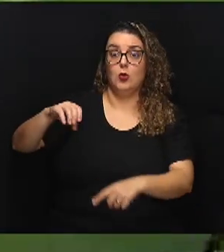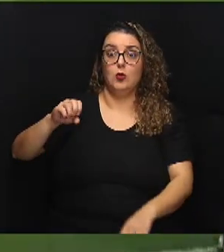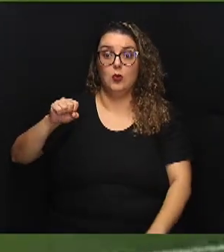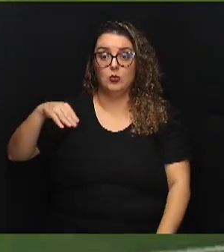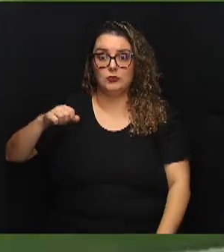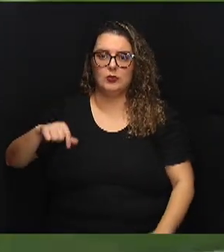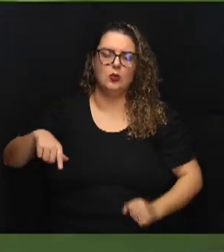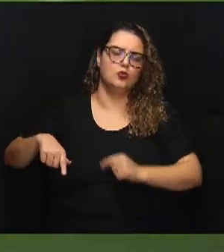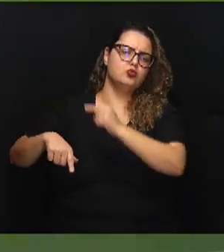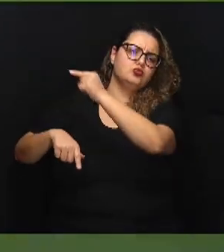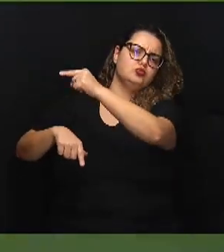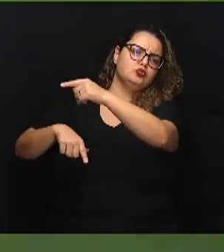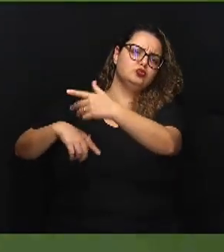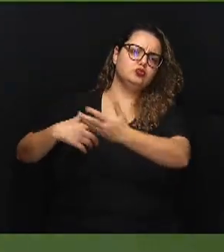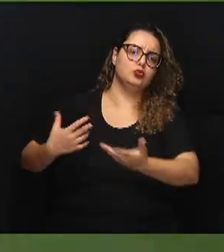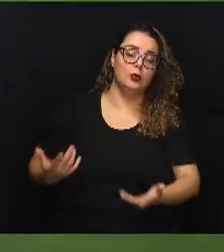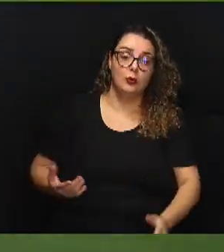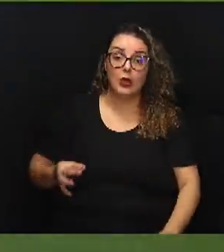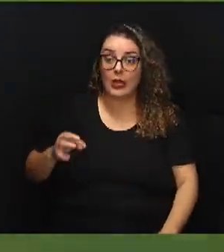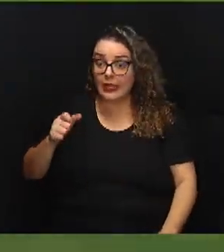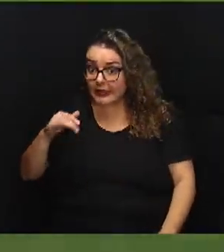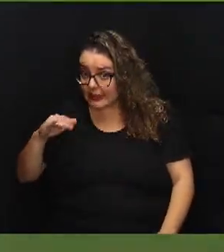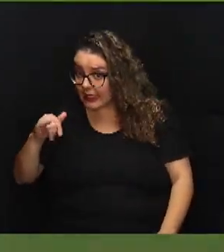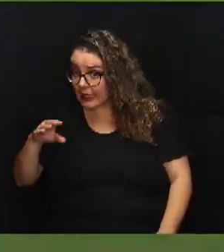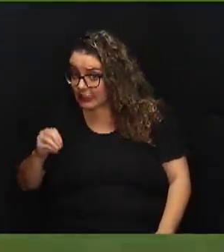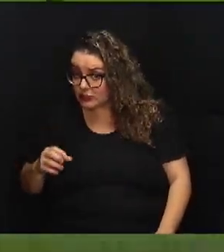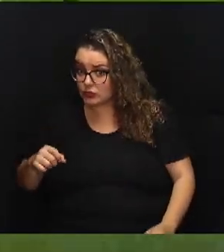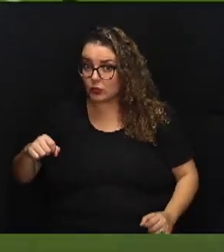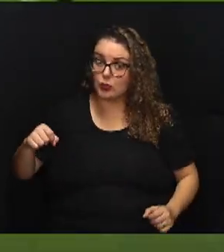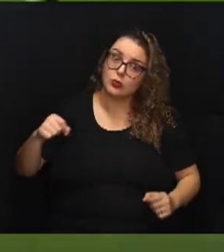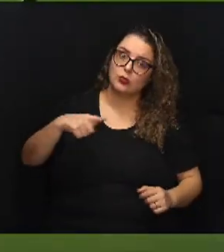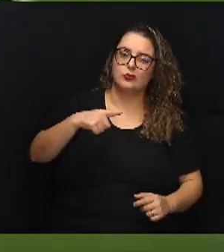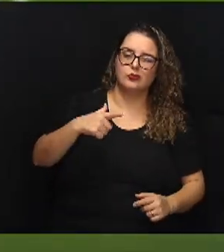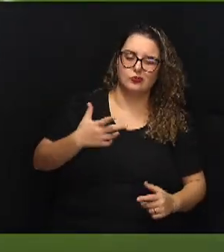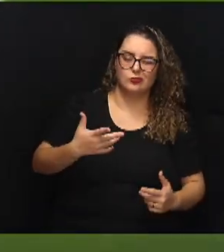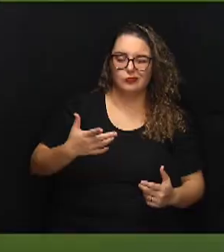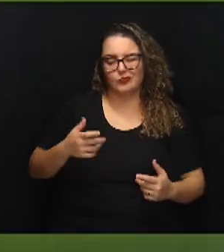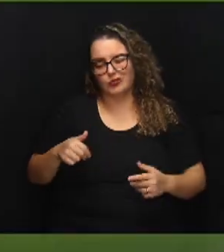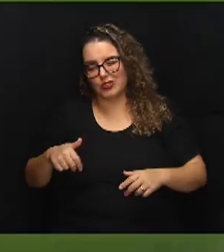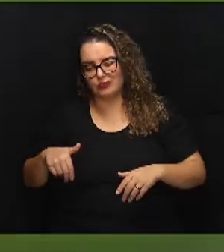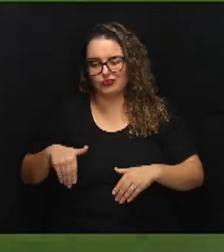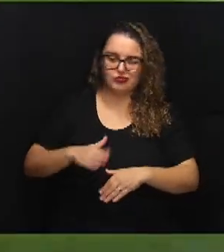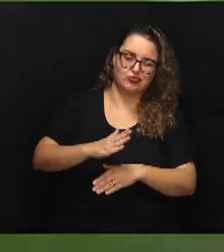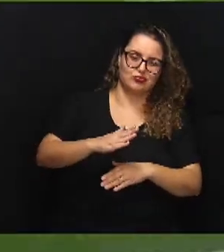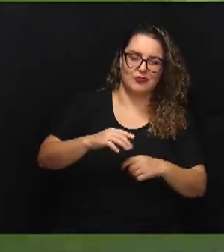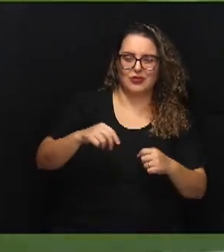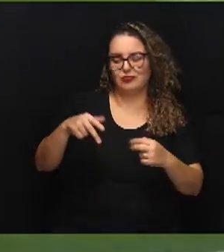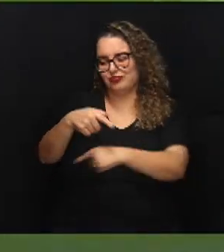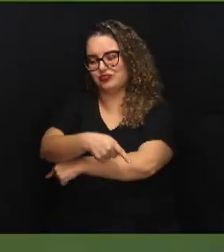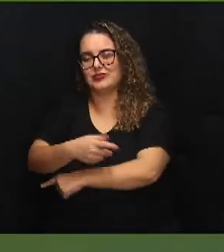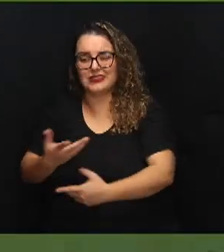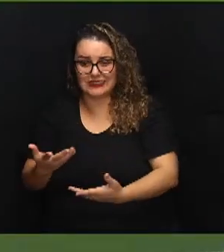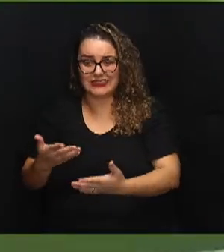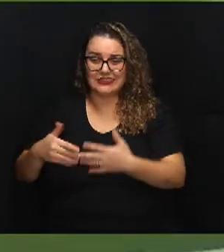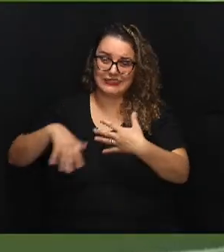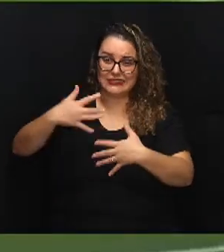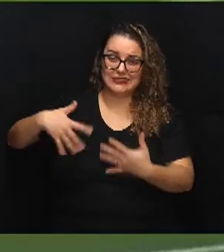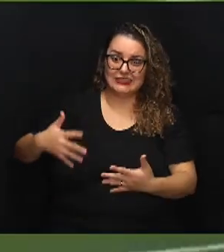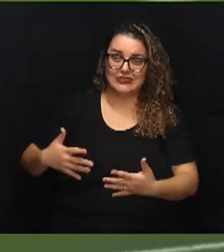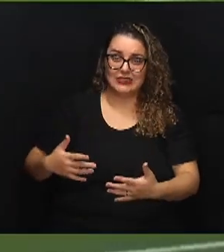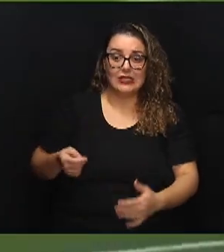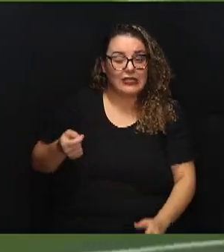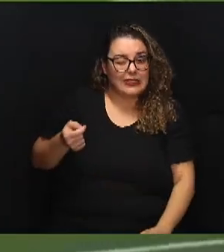para longe. Tássio fez um chutamento, meio chute, meio cruzamento e por pouco